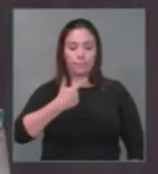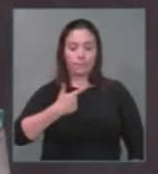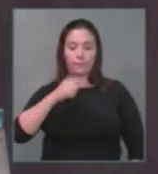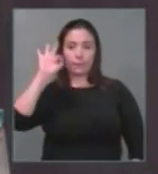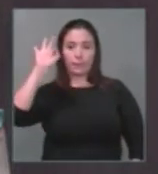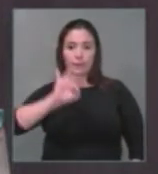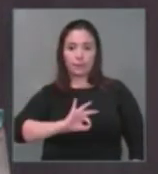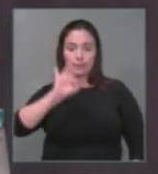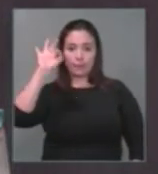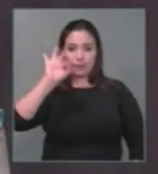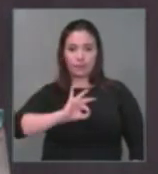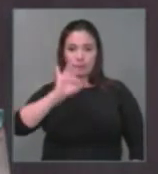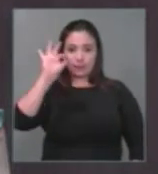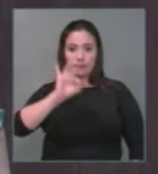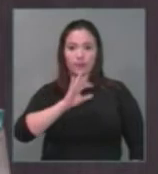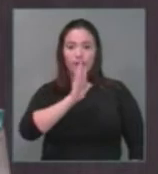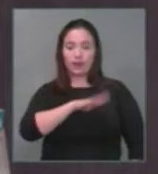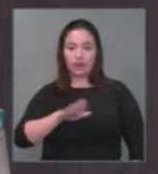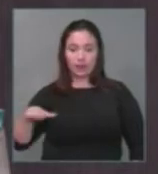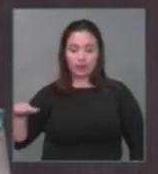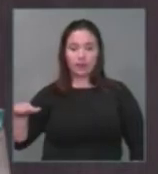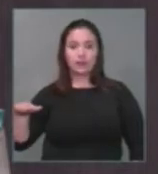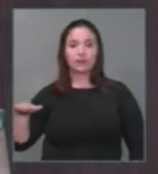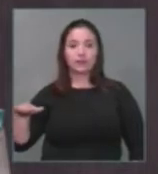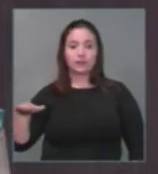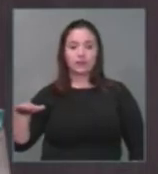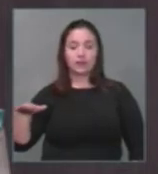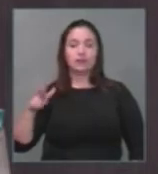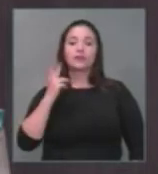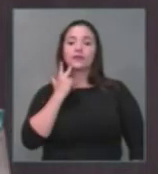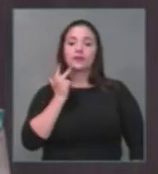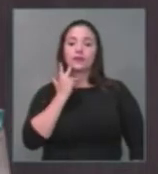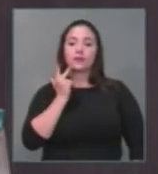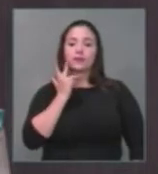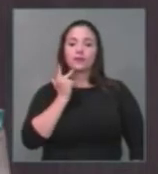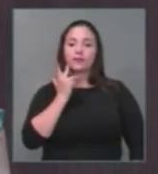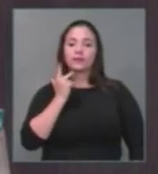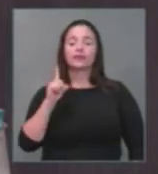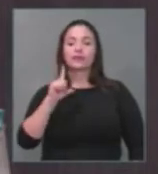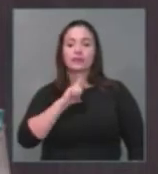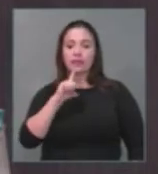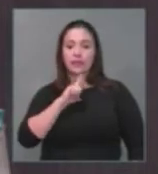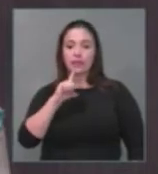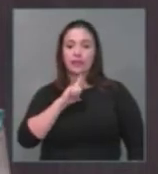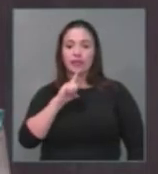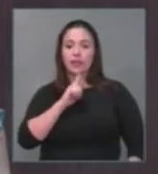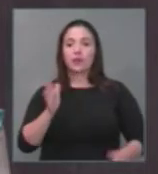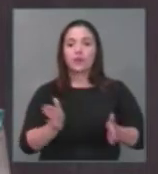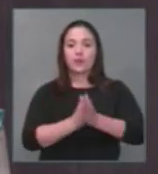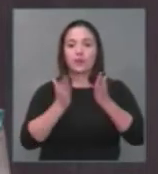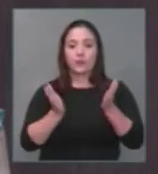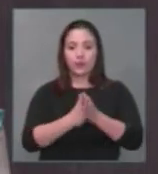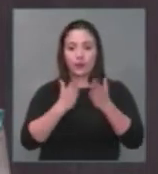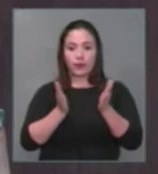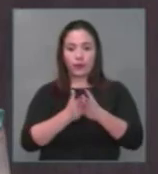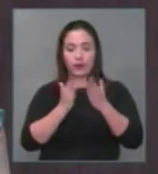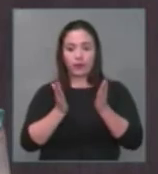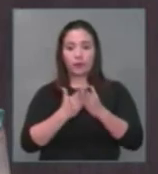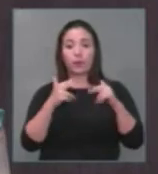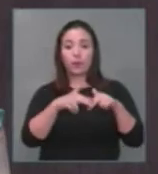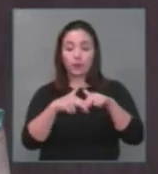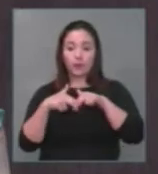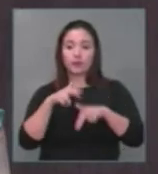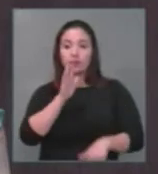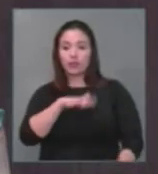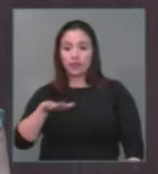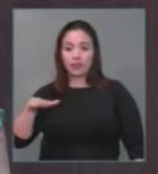62% das crianças cearenses estão em pobreza e extrema pobreza. Portanto, são crianças que